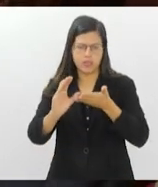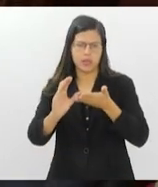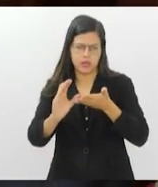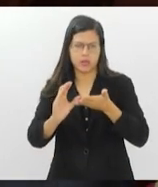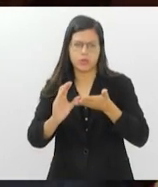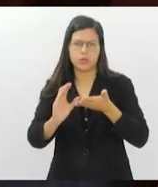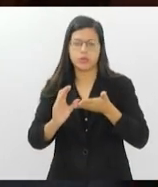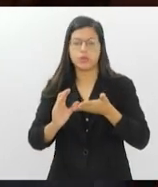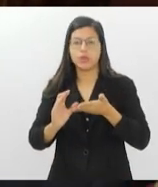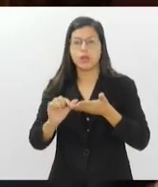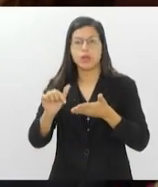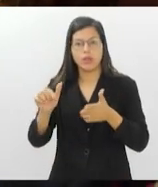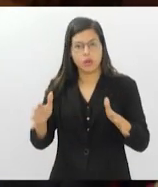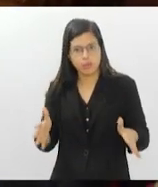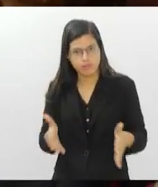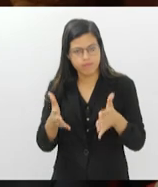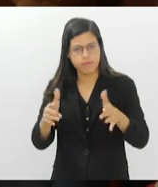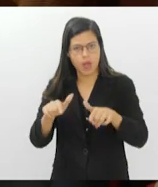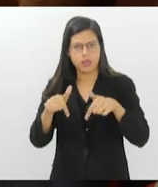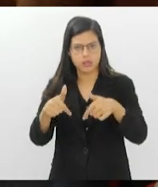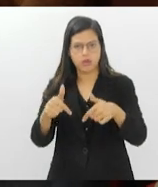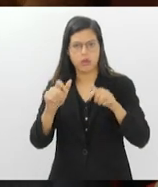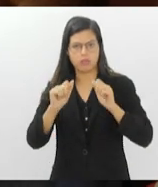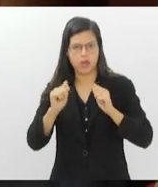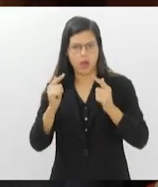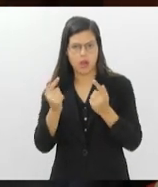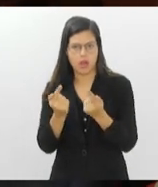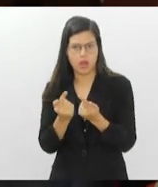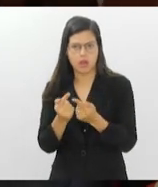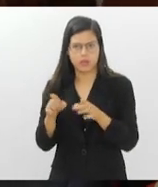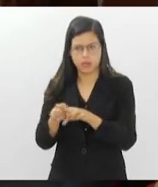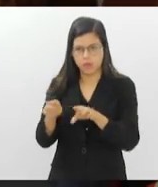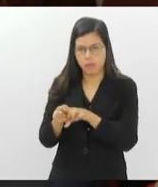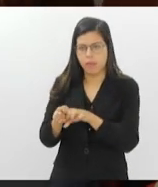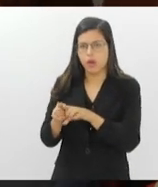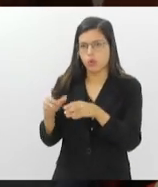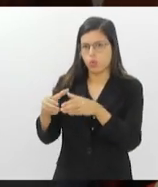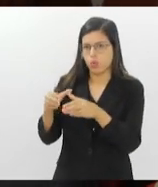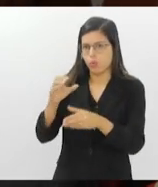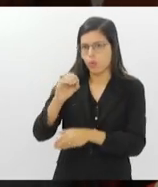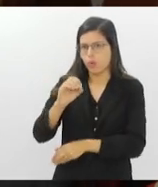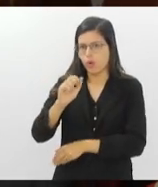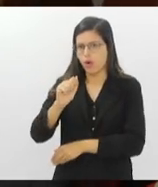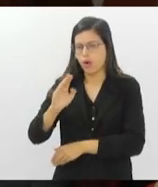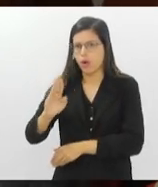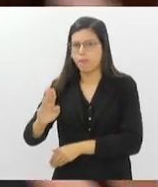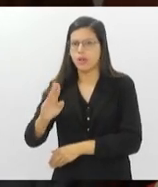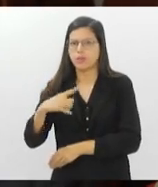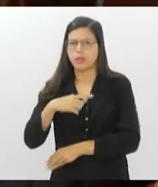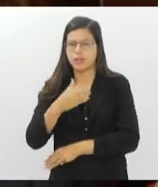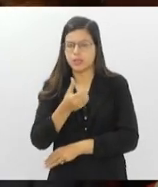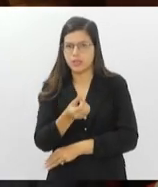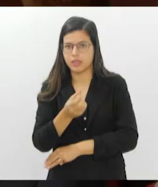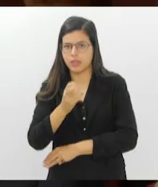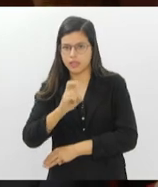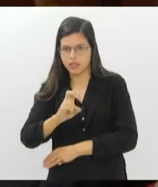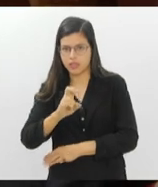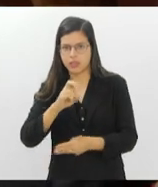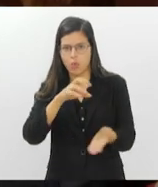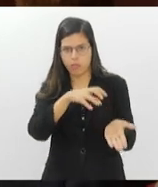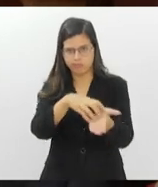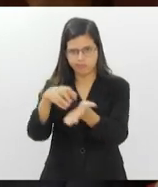com a iniciativa da Alerj e a nossa, porque a OAB tem 65 subseções espalhadas pelo